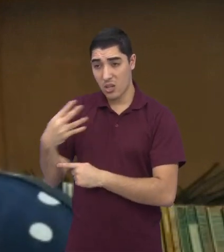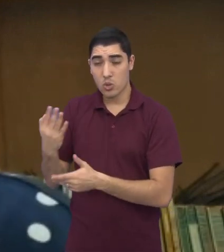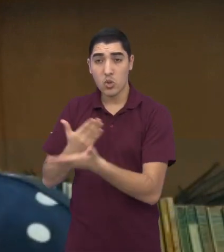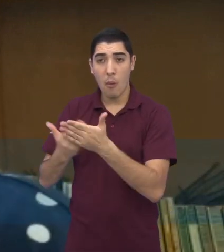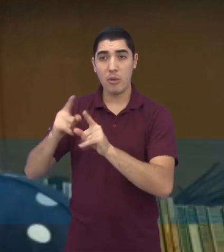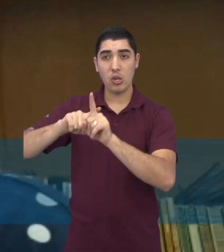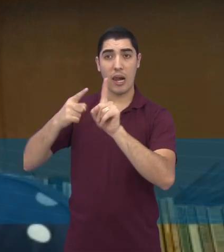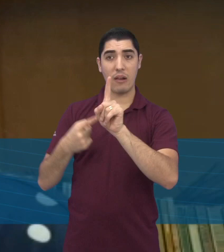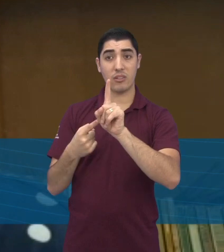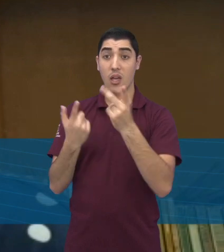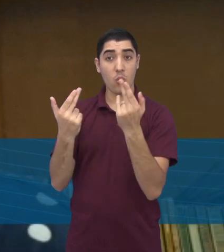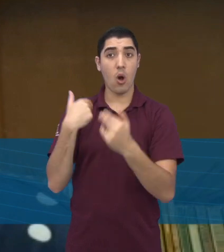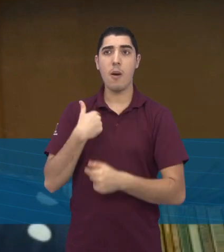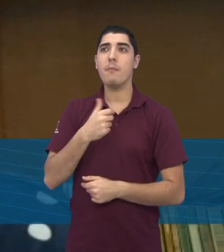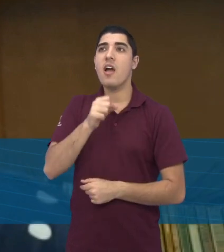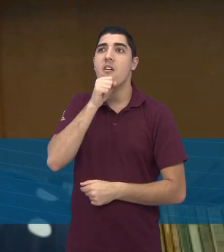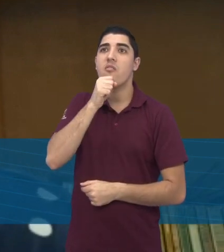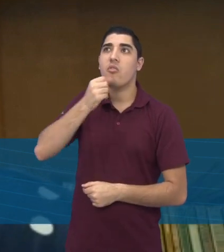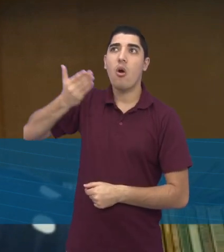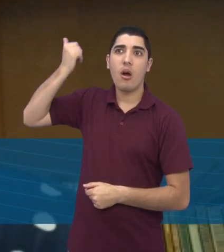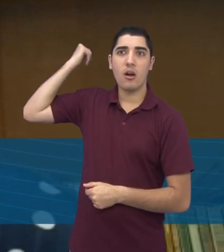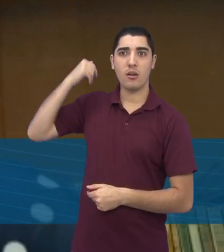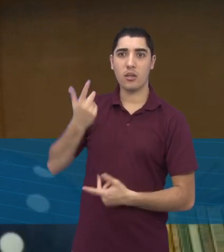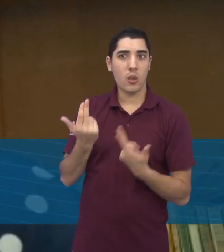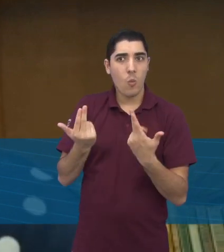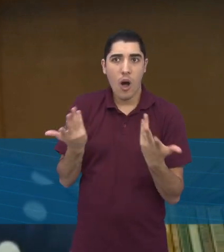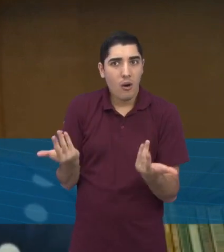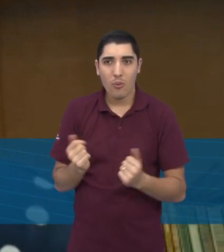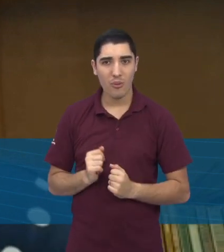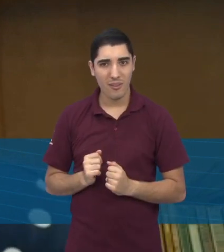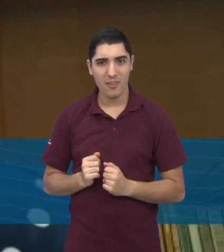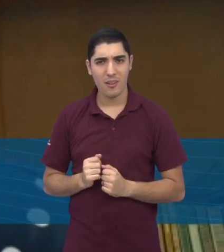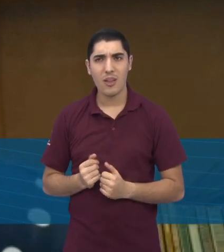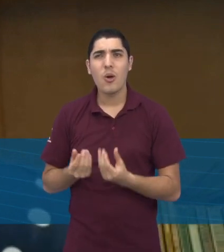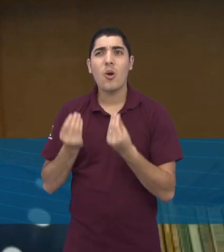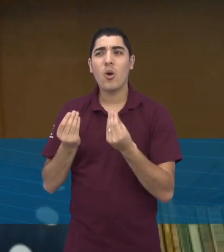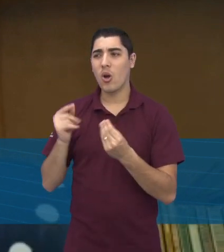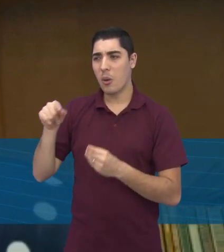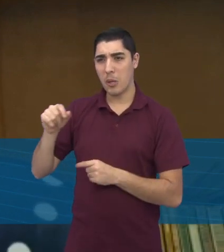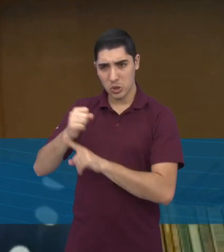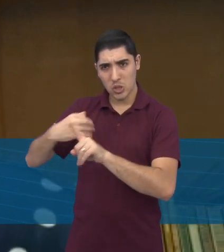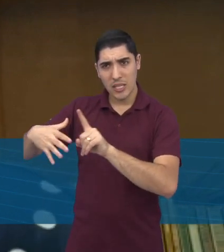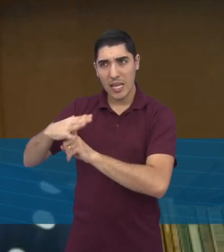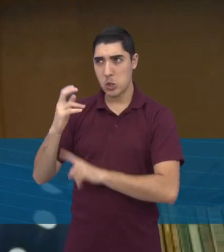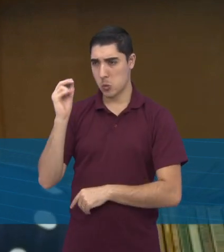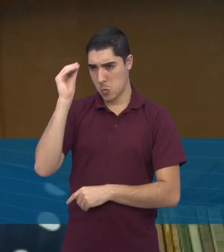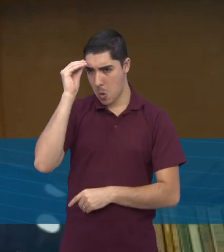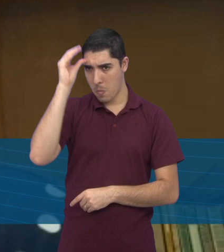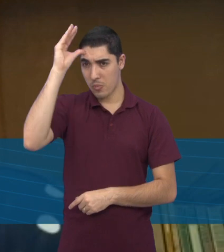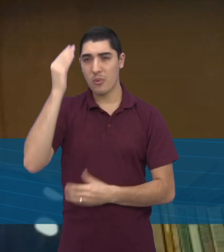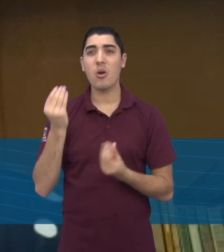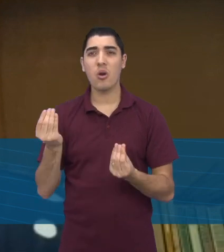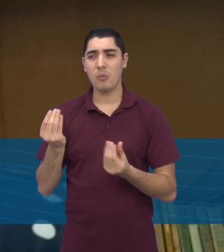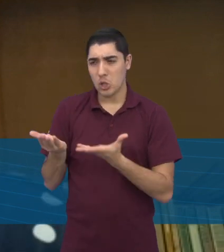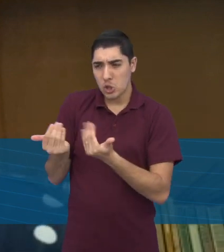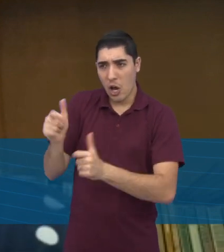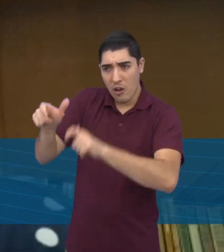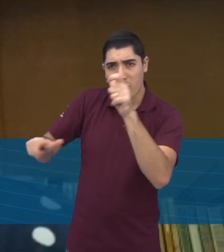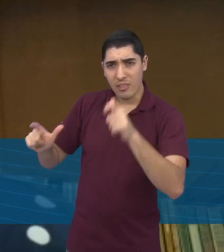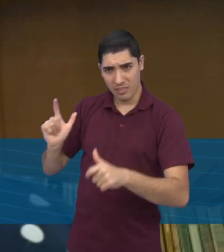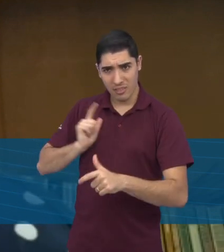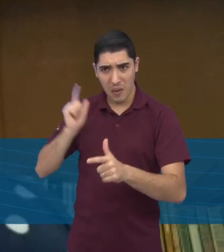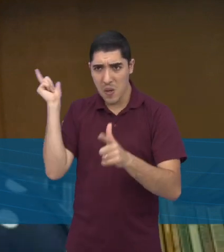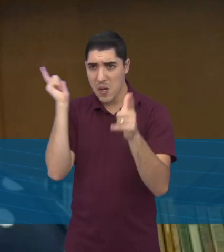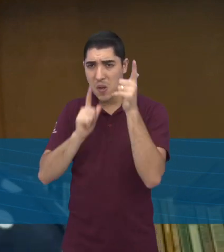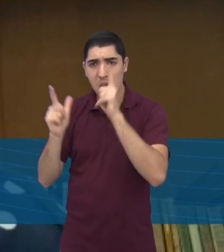bisavó, né? Então, que autoconhecimento é esse? Que sociedade culta é essa? Que juventude é essa? Que